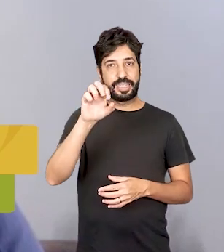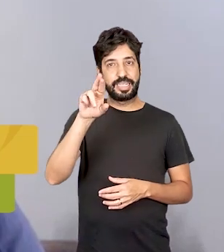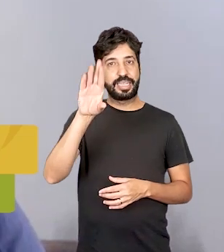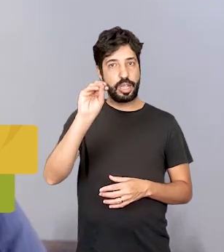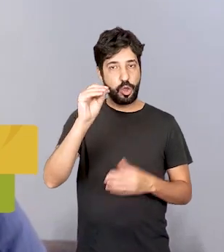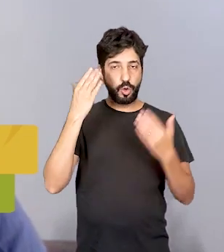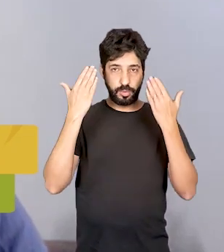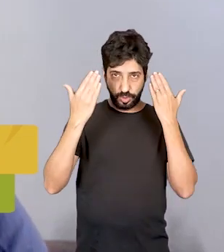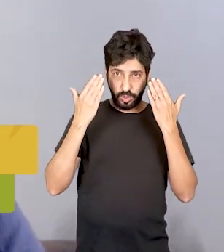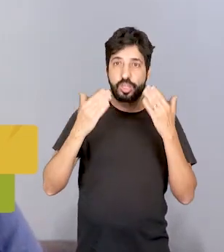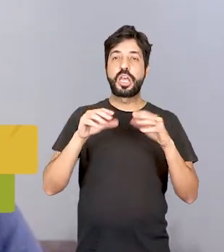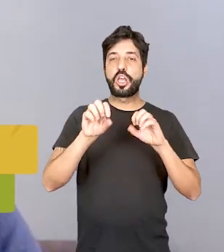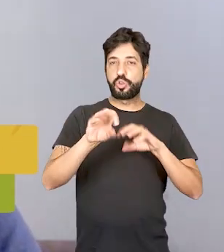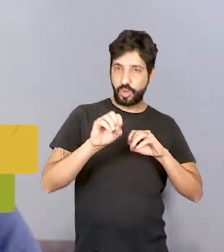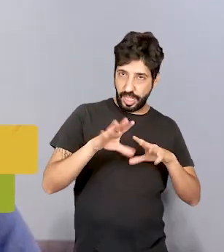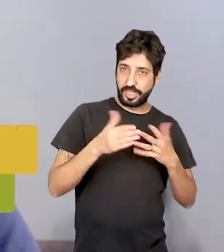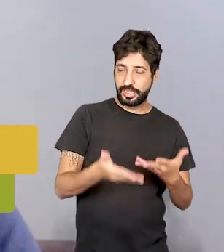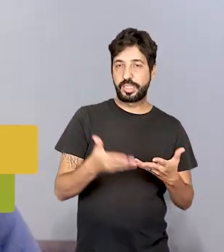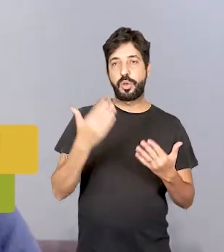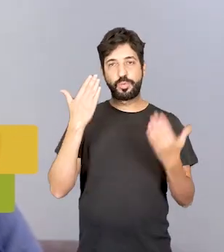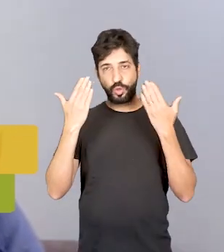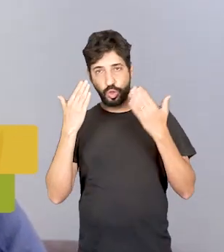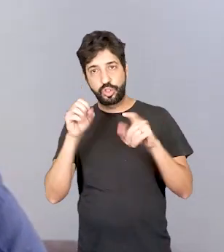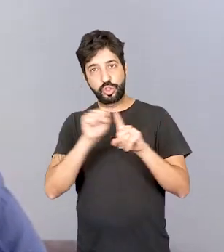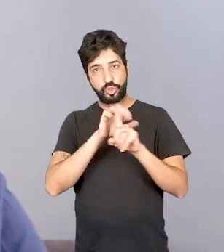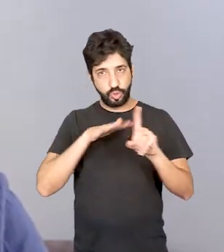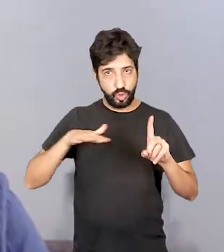a psicologia educacional e a psicologia social,